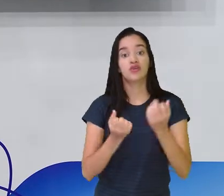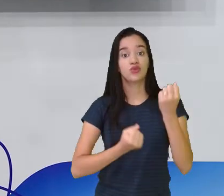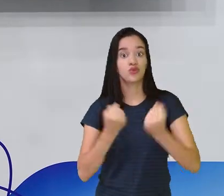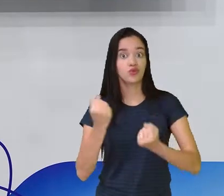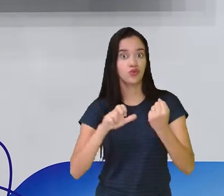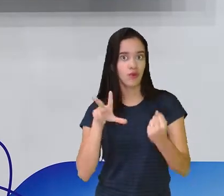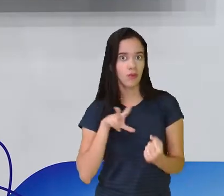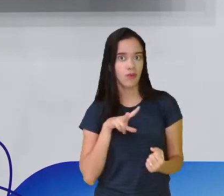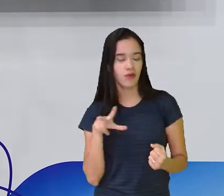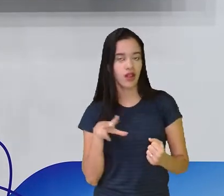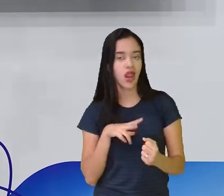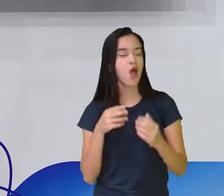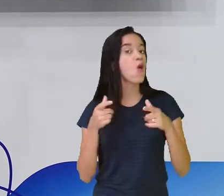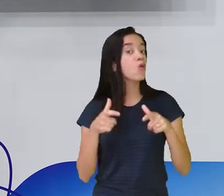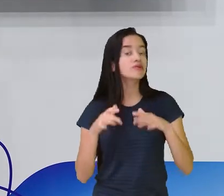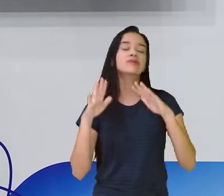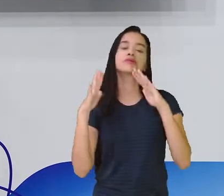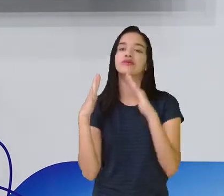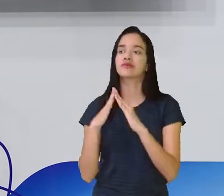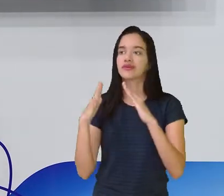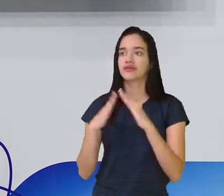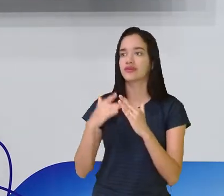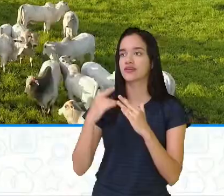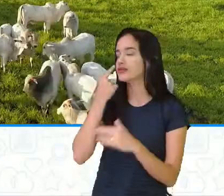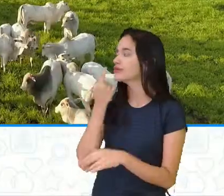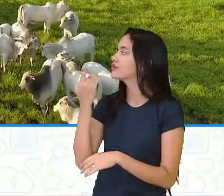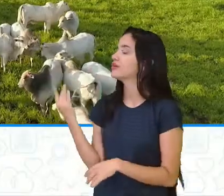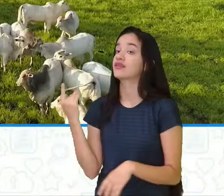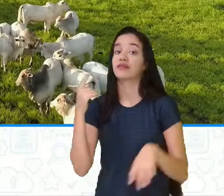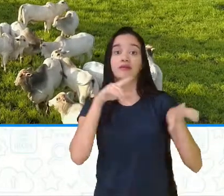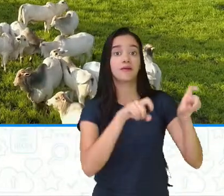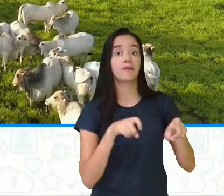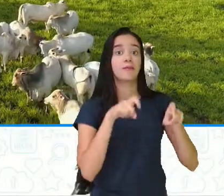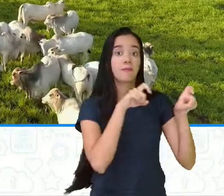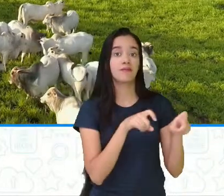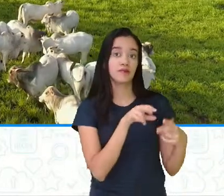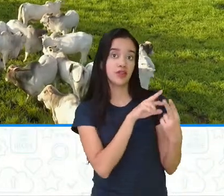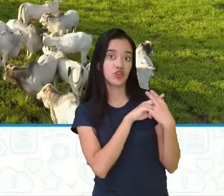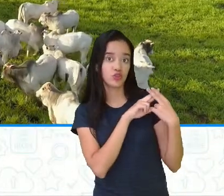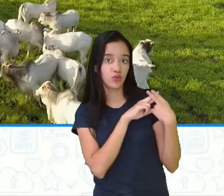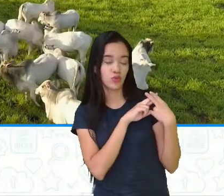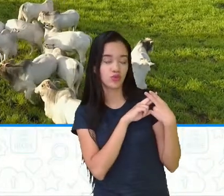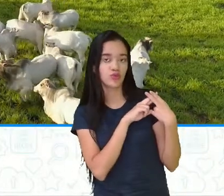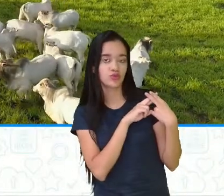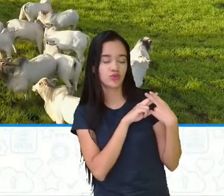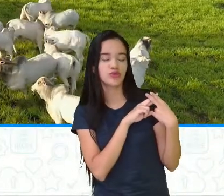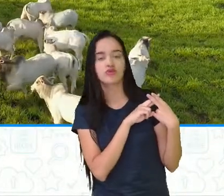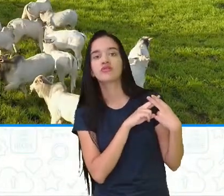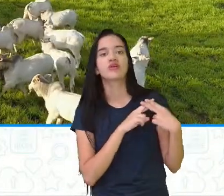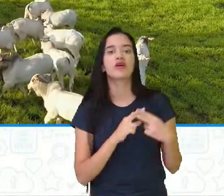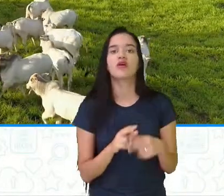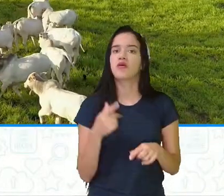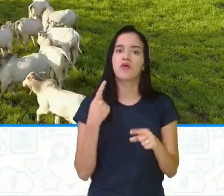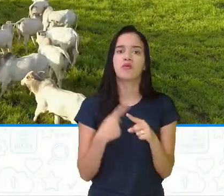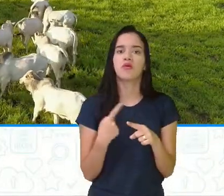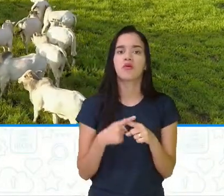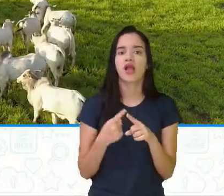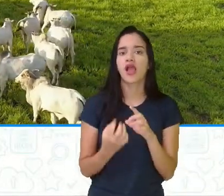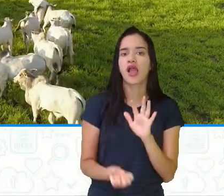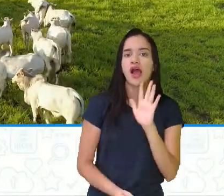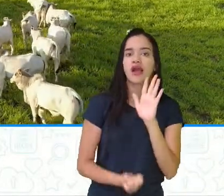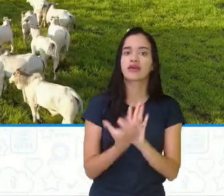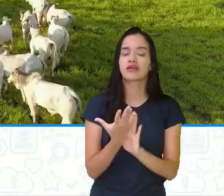particular em casa, tá? E a agropecuária também é muito responsável por essa emissão de gases, porque a